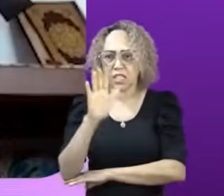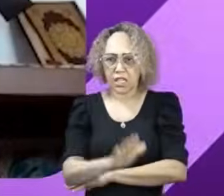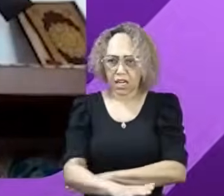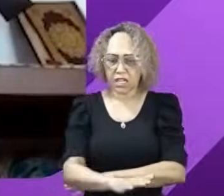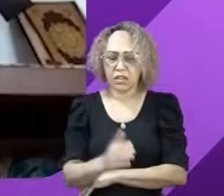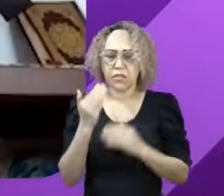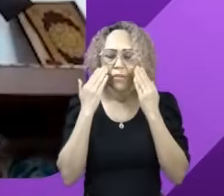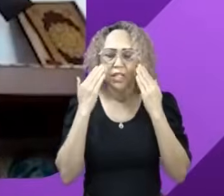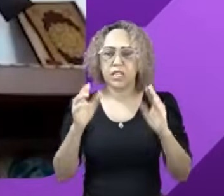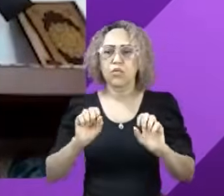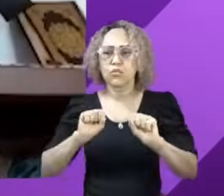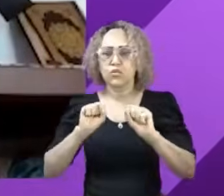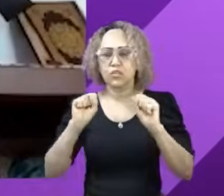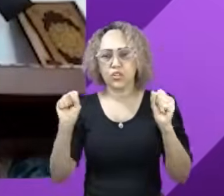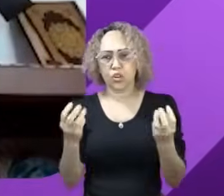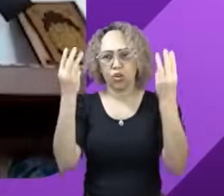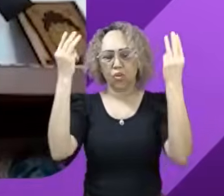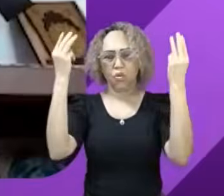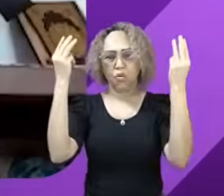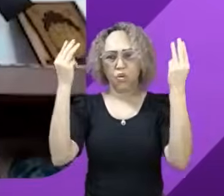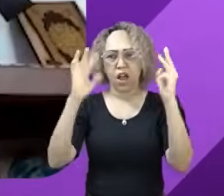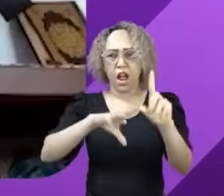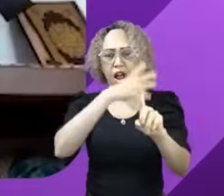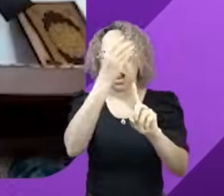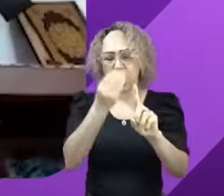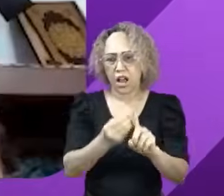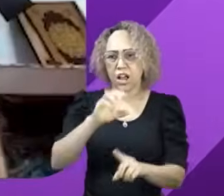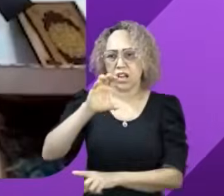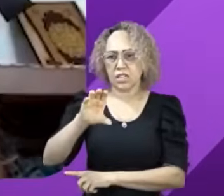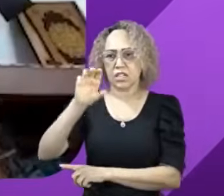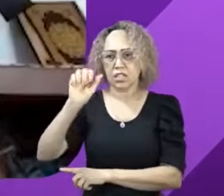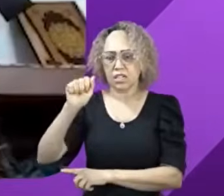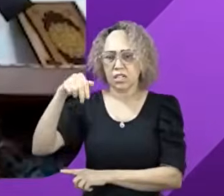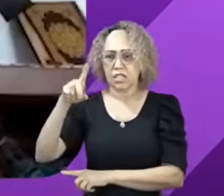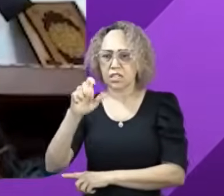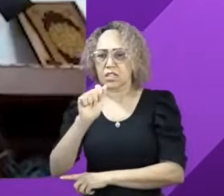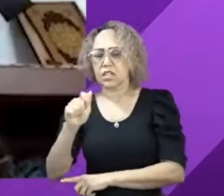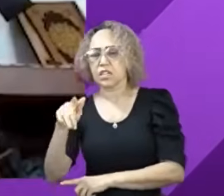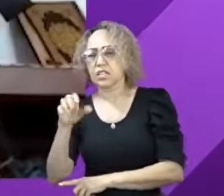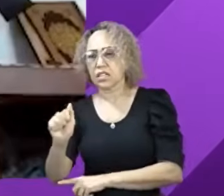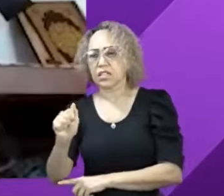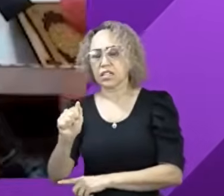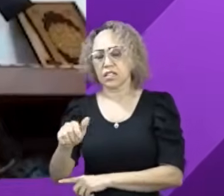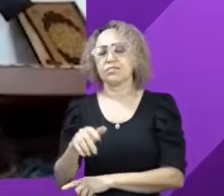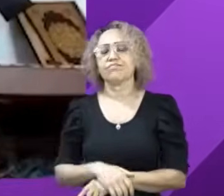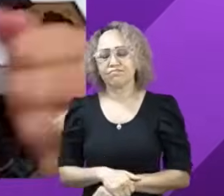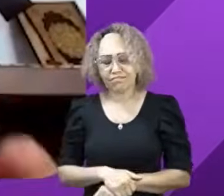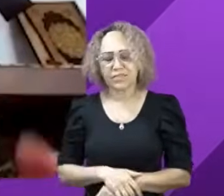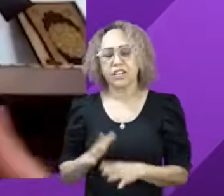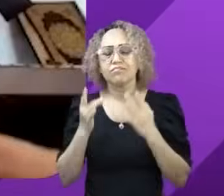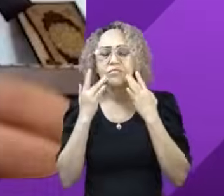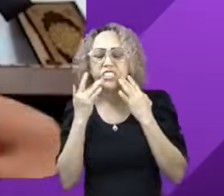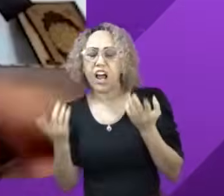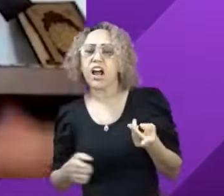Canta. Então, que vai ser uma grande festa com muitos artistas, com música, com teatro, com